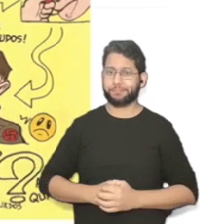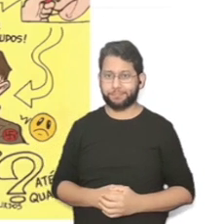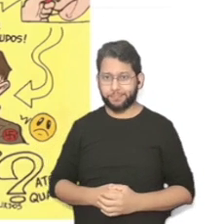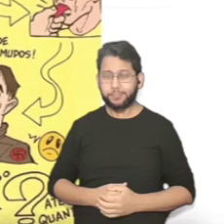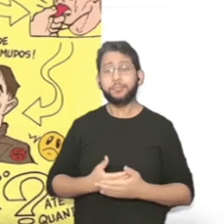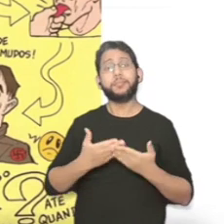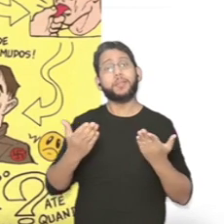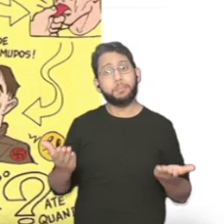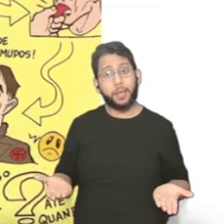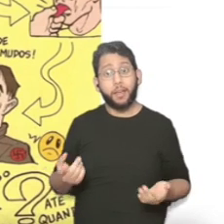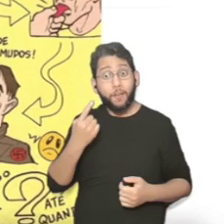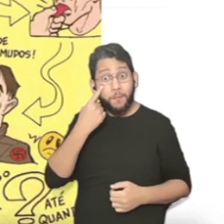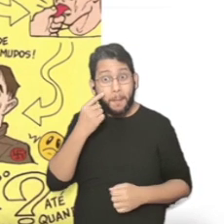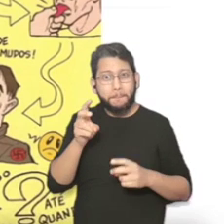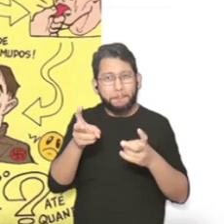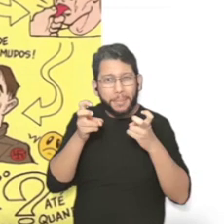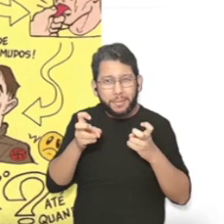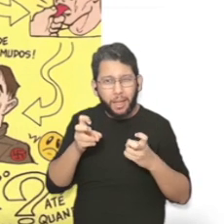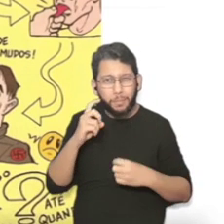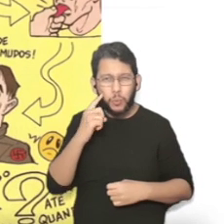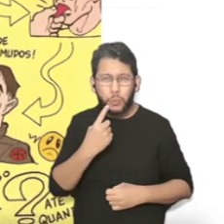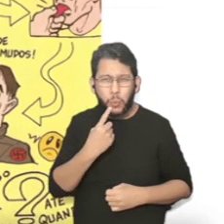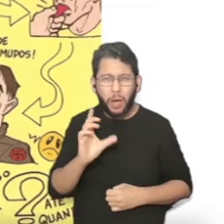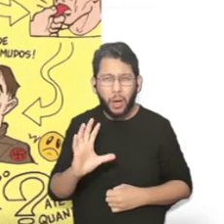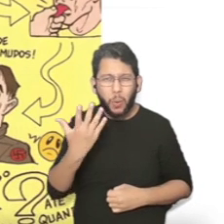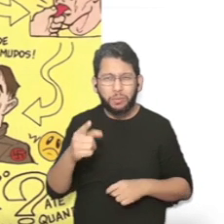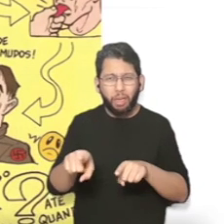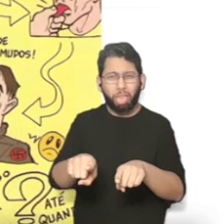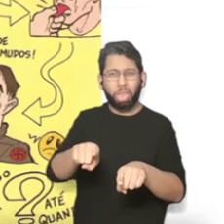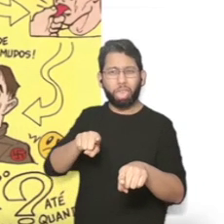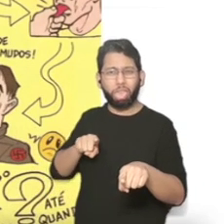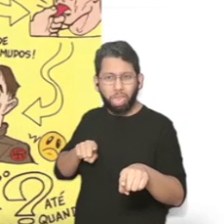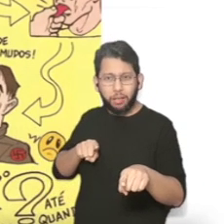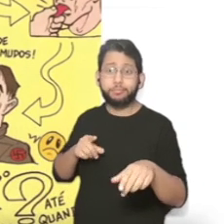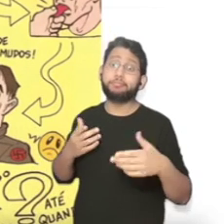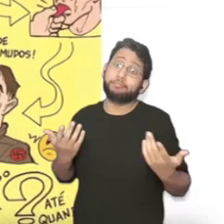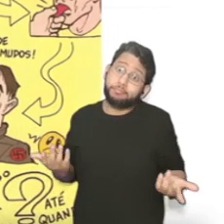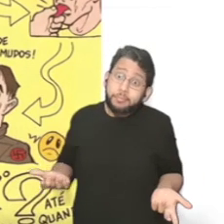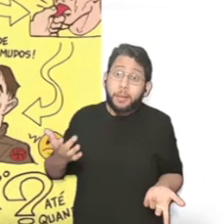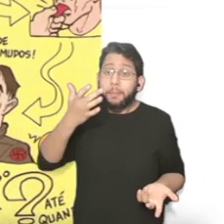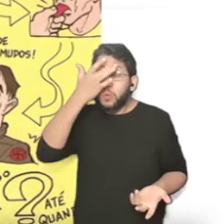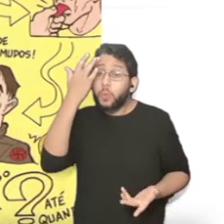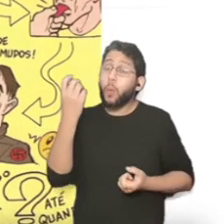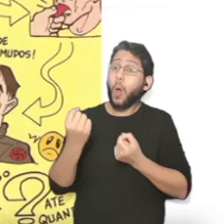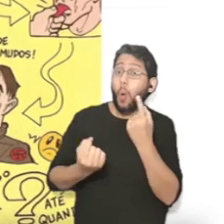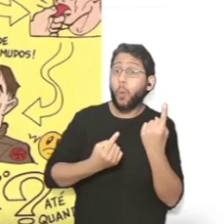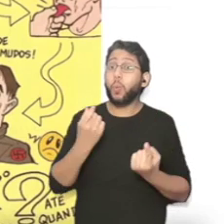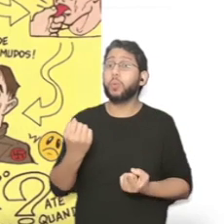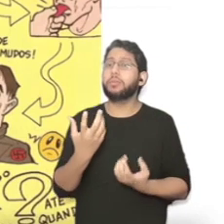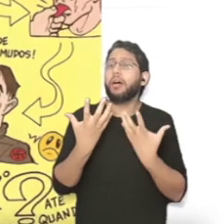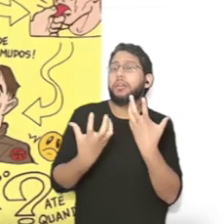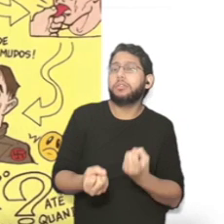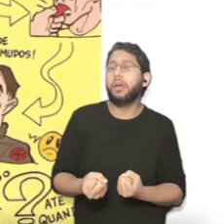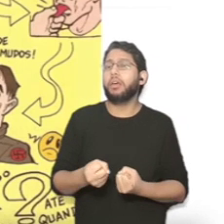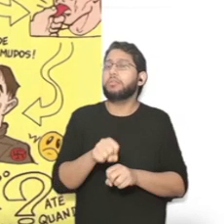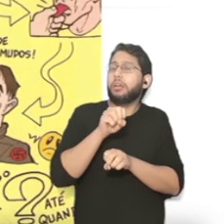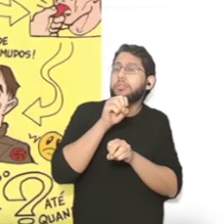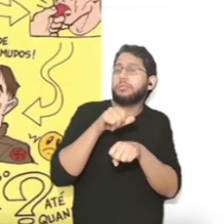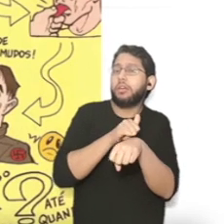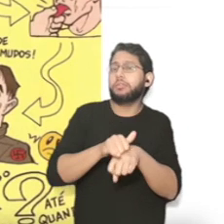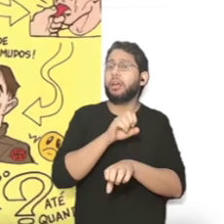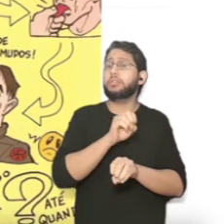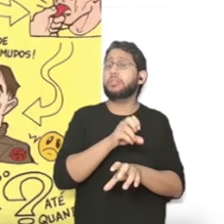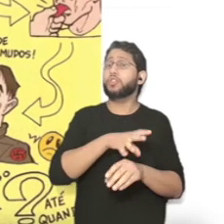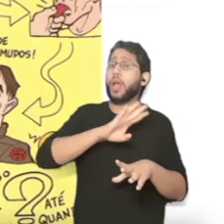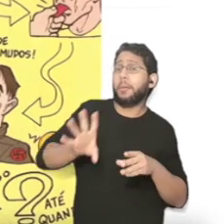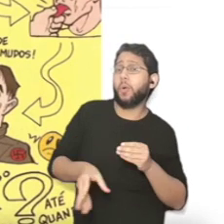Vendo que havia esse retrocesso, então, na educação de surdos, algumas pessoas começaram a aceitar outras formas de